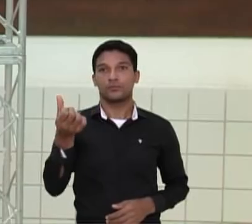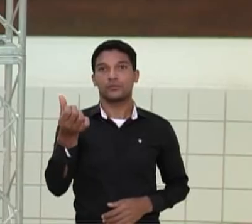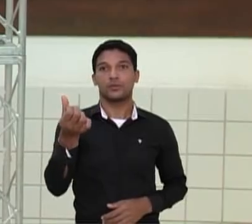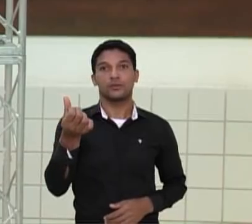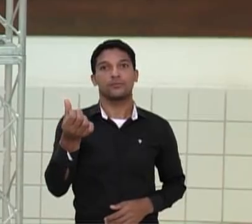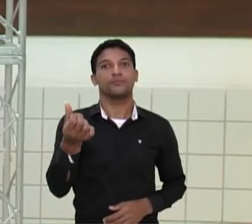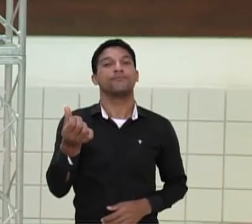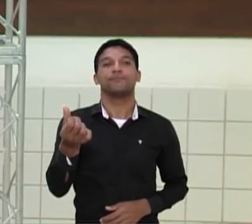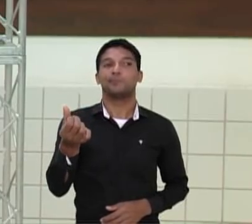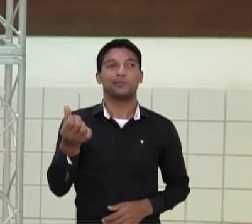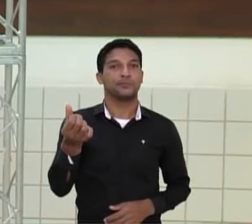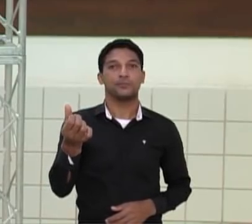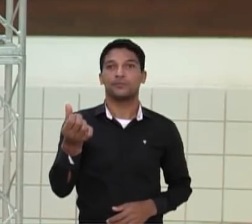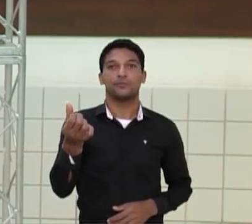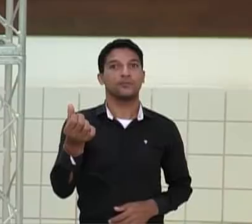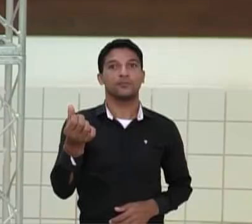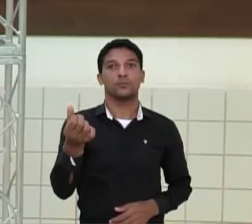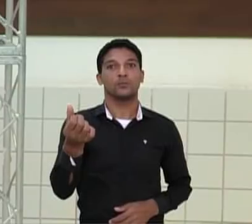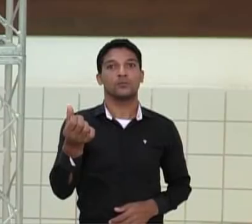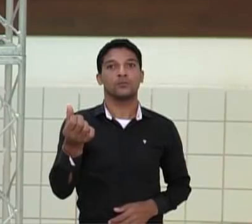também não